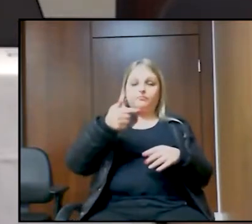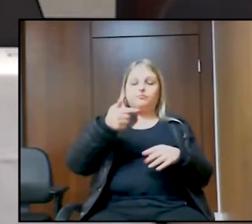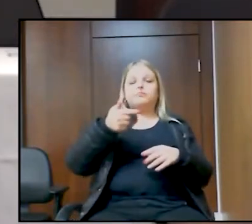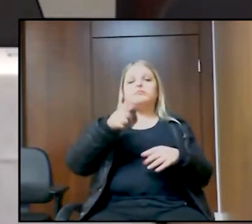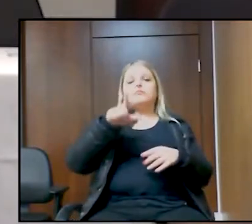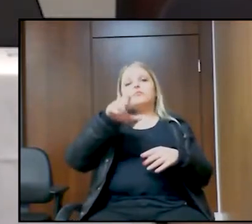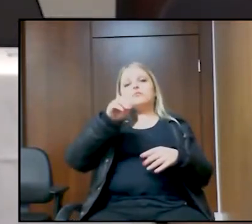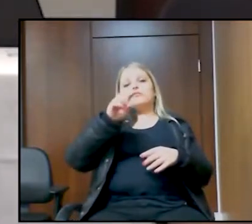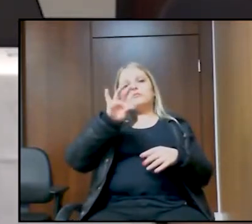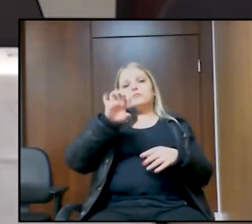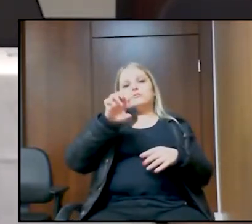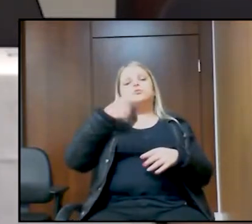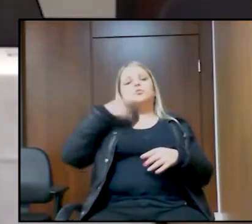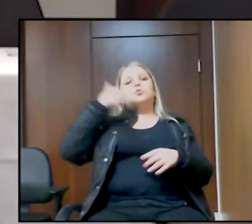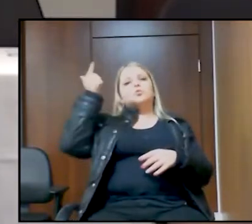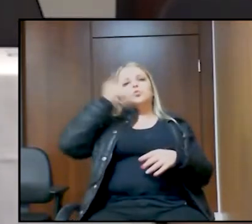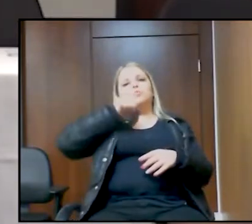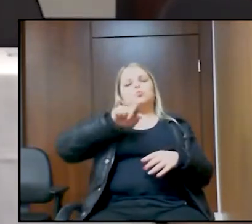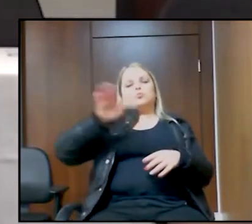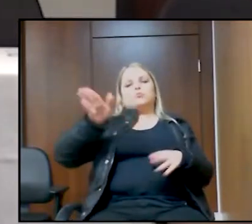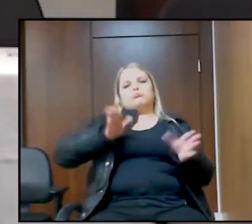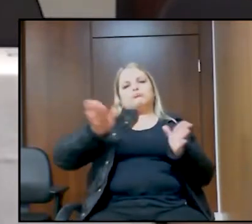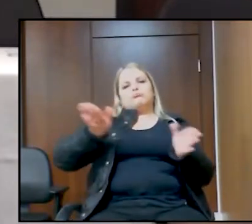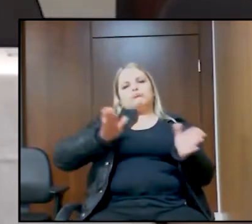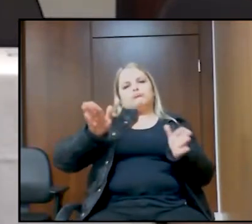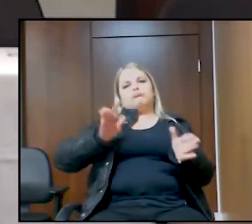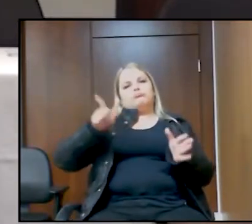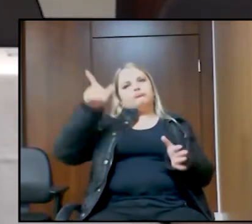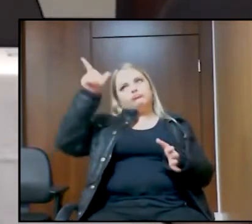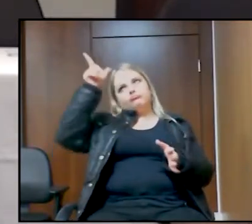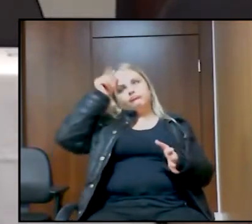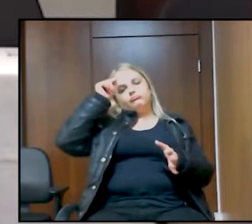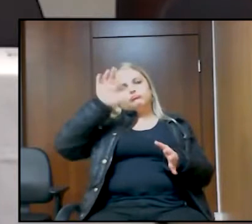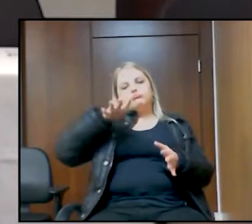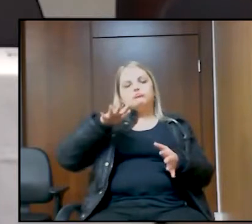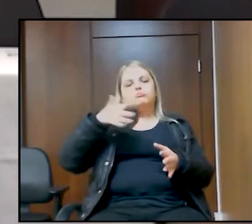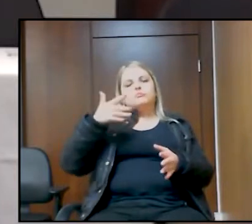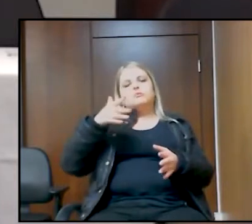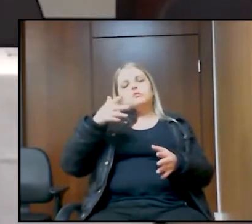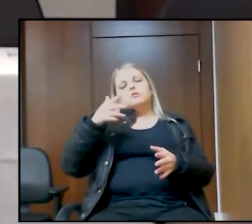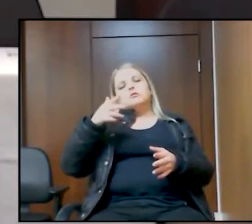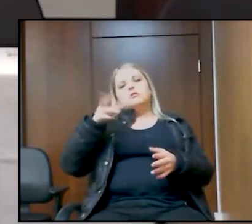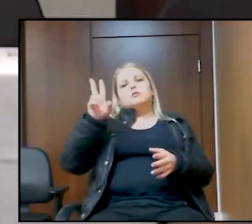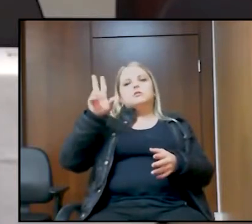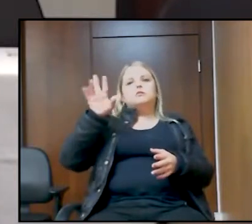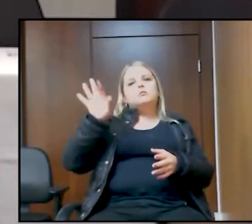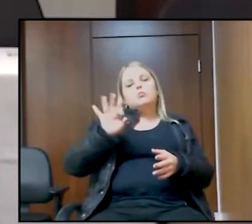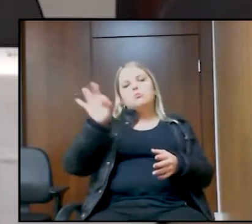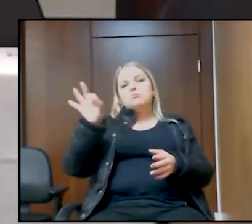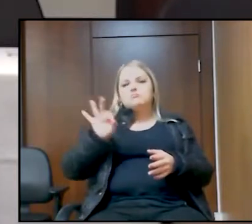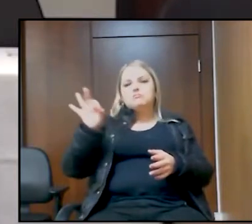foi contemplada a questão da acessibilidade em X% das unidades habitacionais que